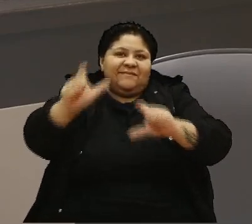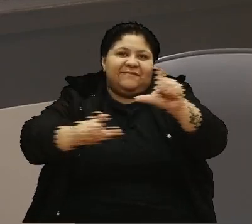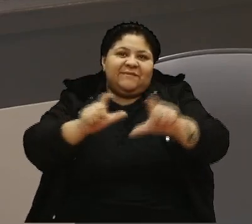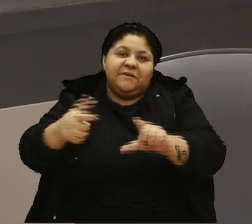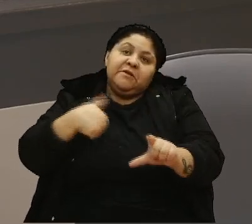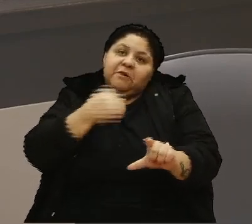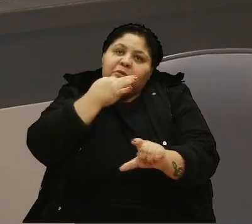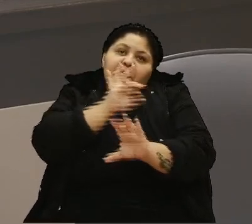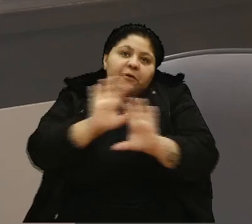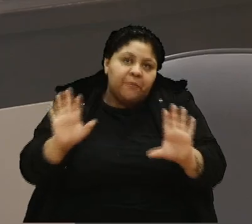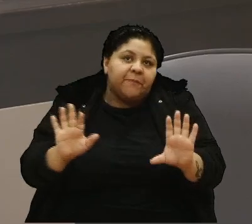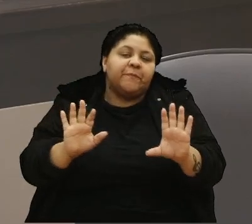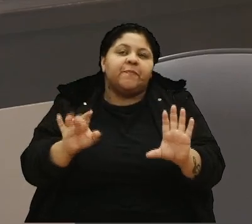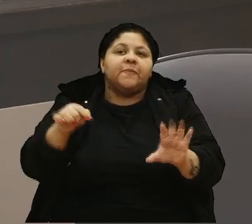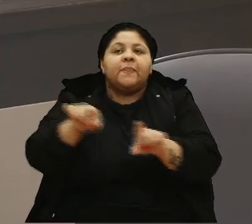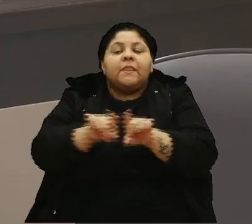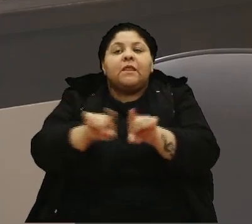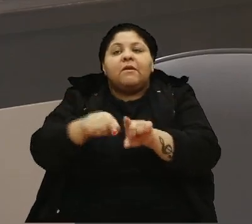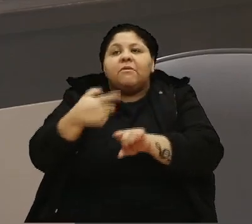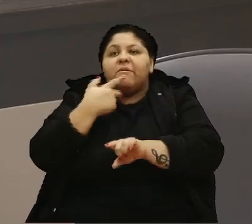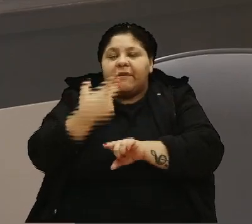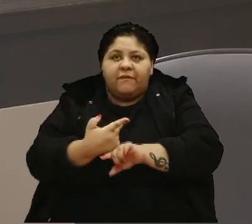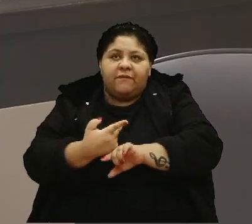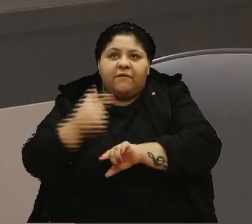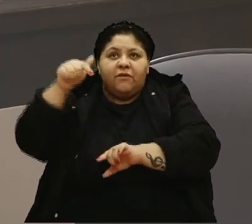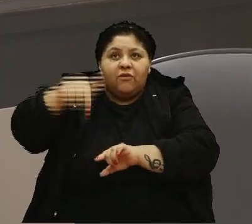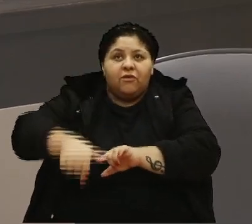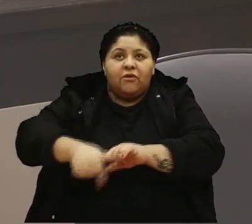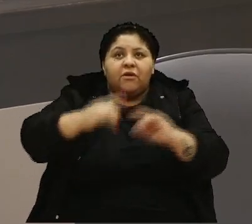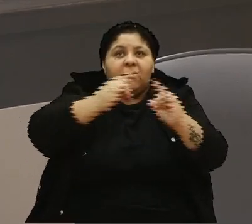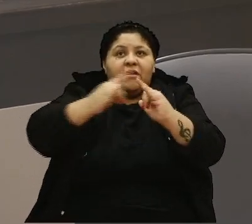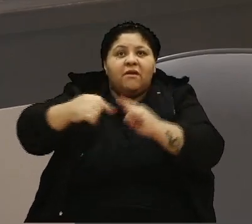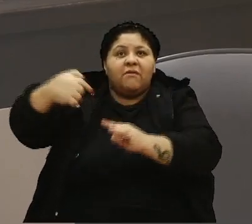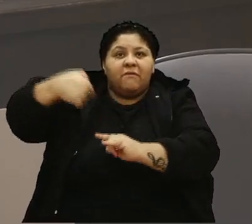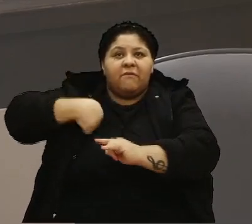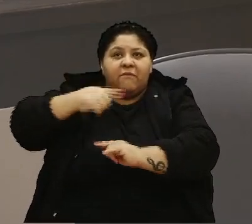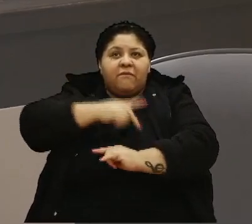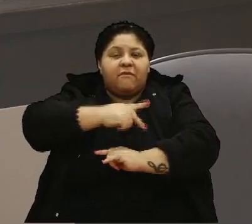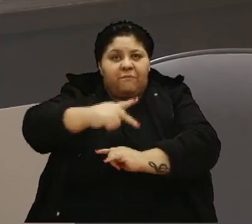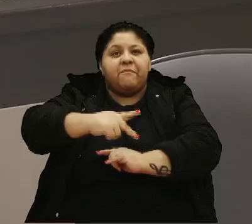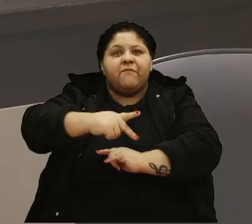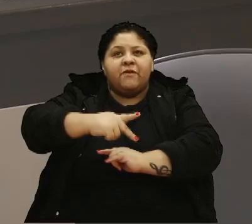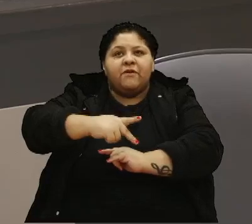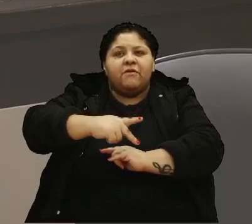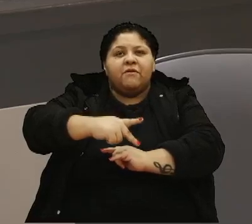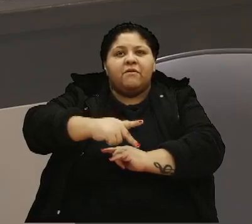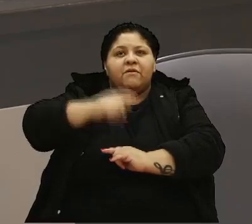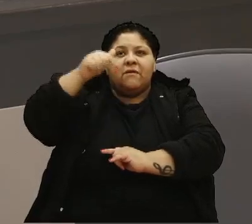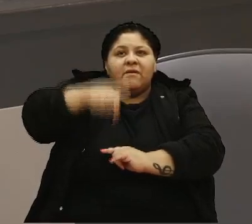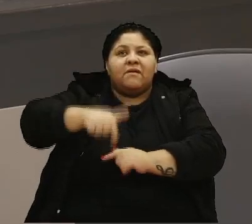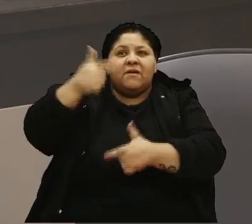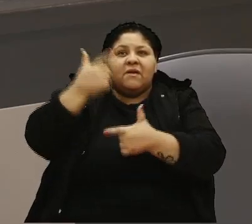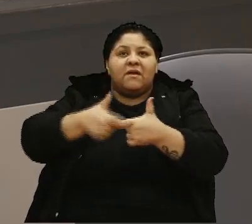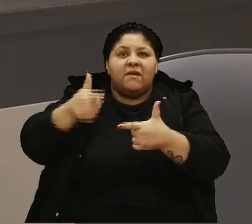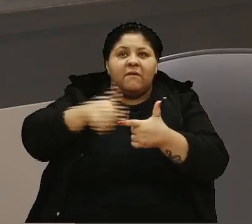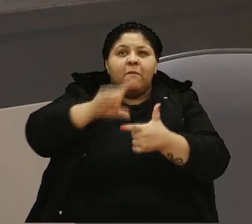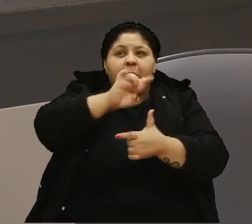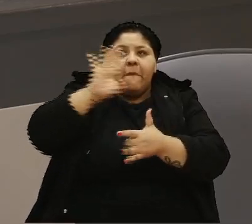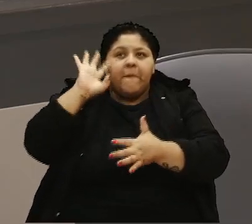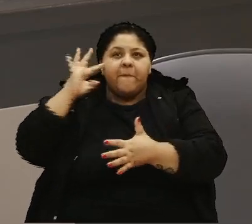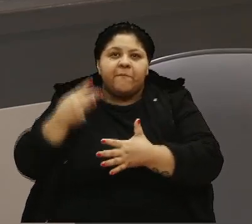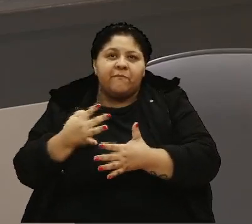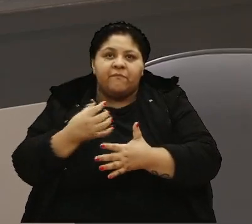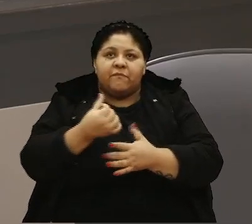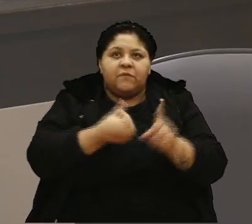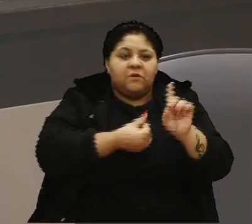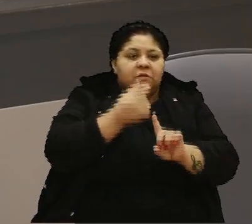minha humilde opinião. E também queria dizer que esses institutos, para mim, né, presidente, eles trazem um problema para cada solução. Em 6